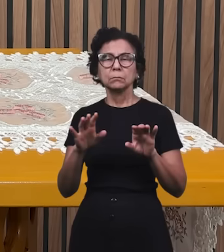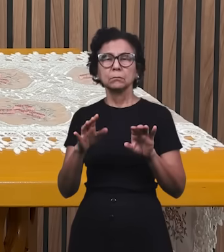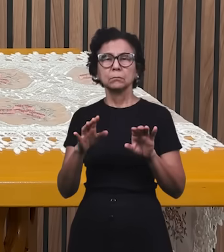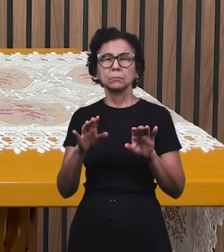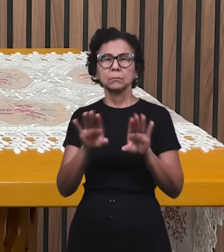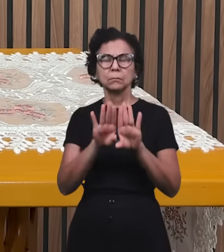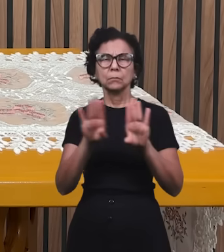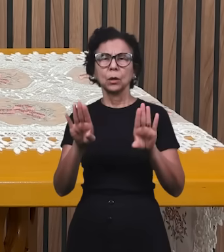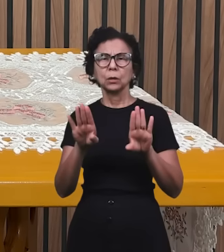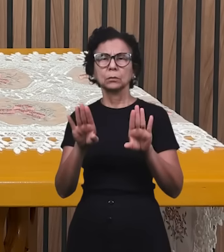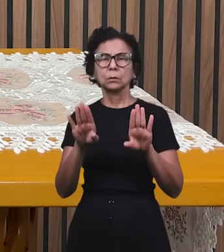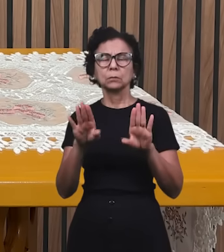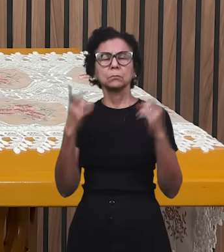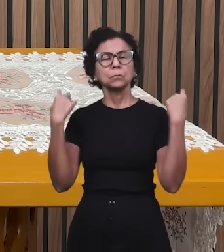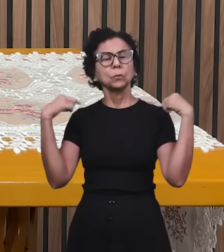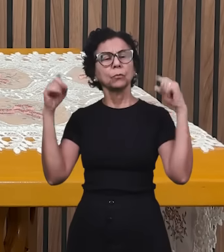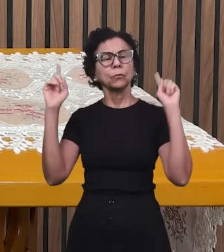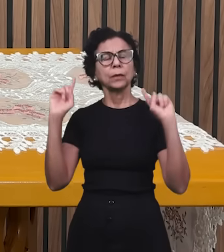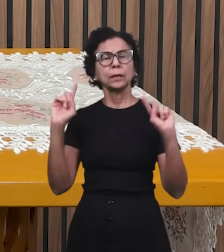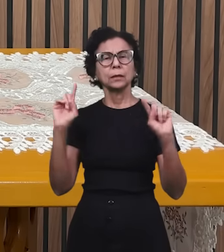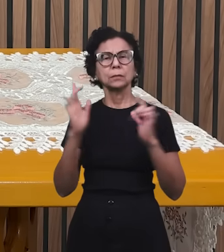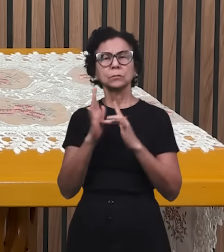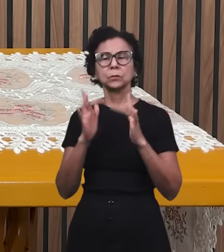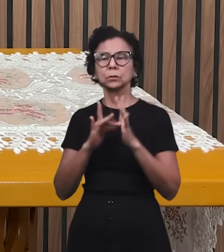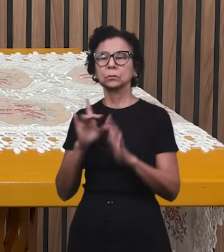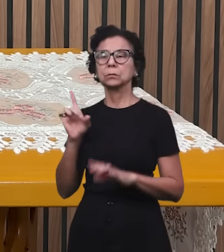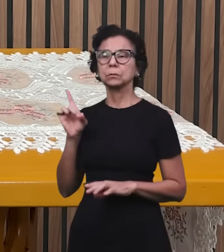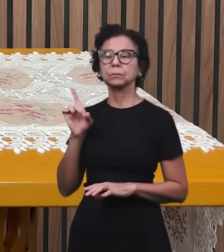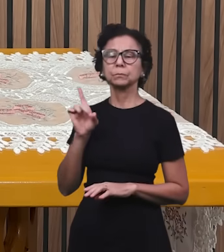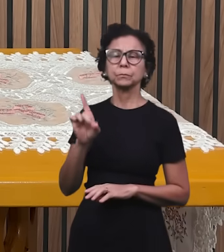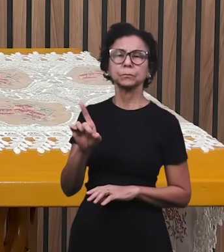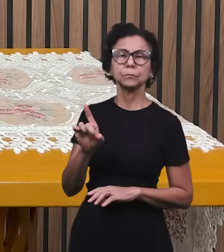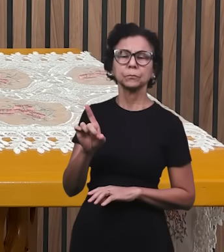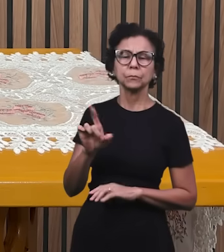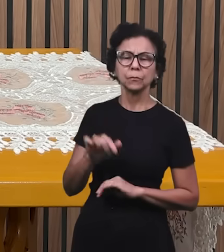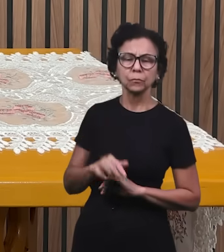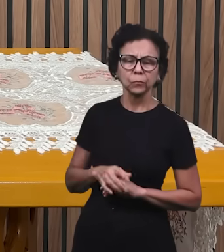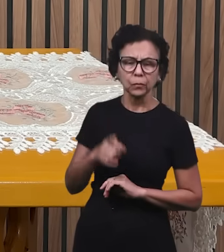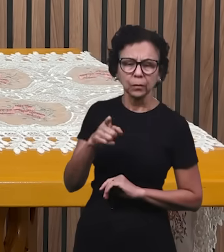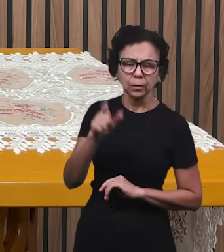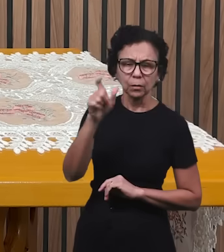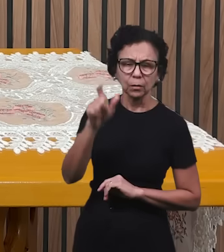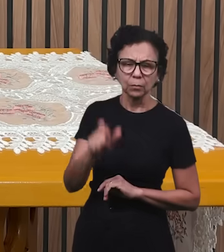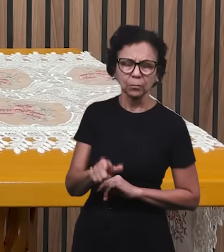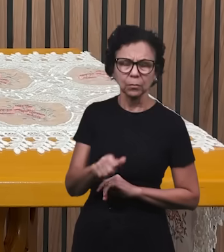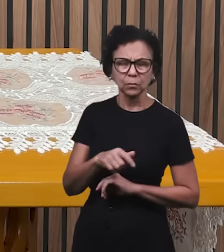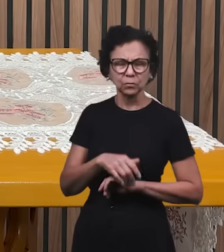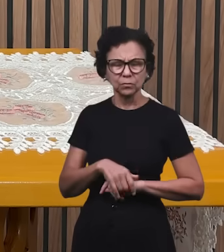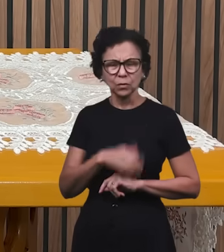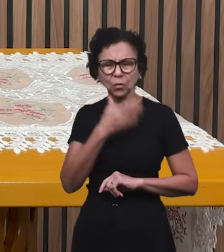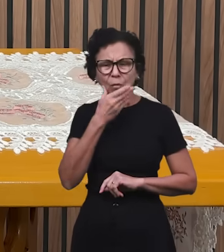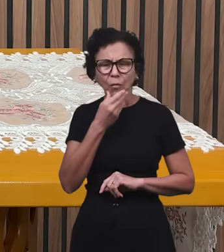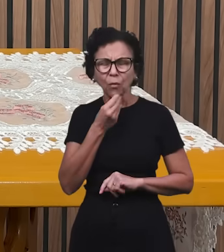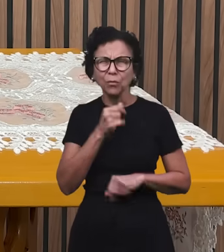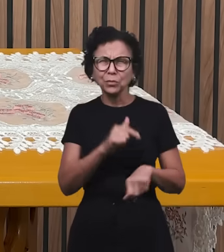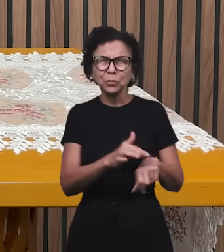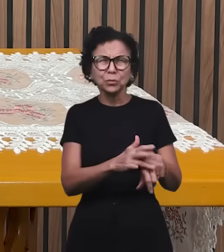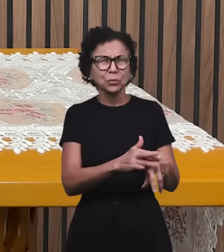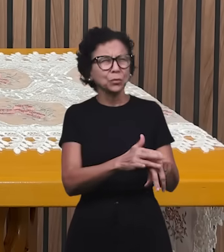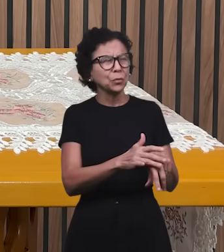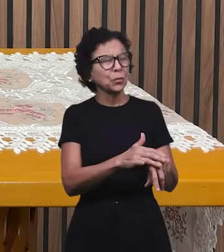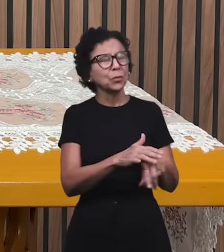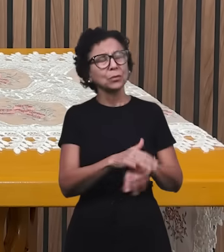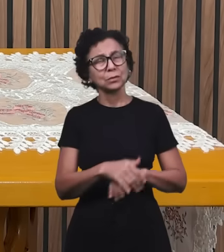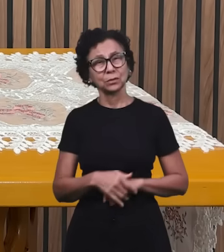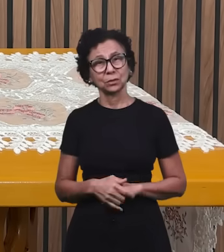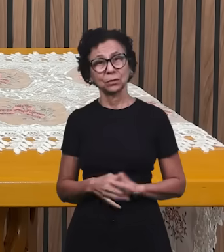e ele encontra ali uma ovelha muito necessitada, um homem enfermo. Os